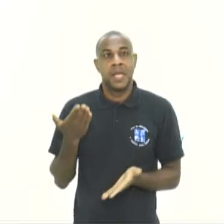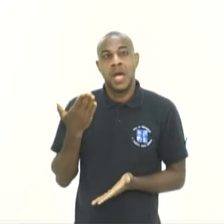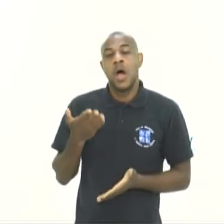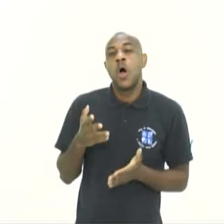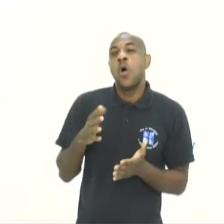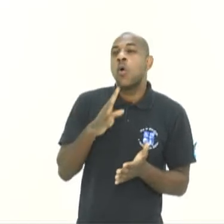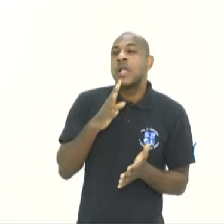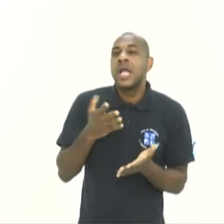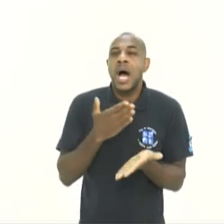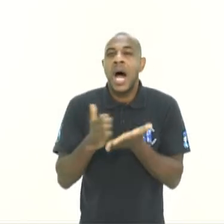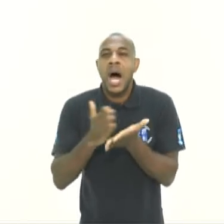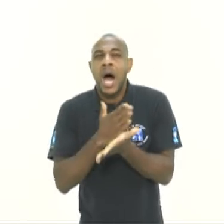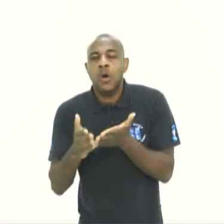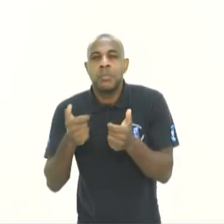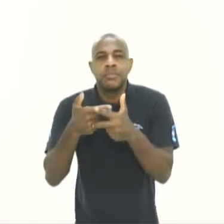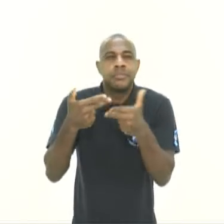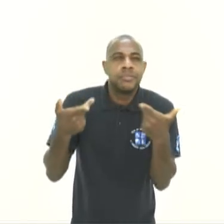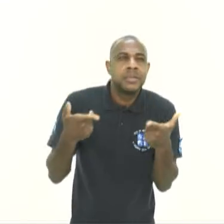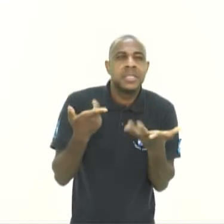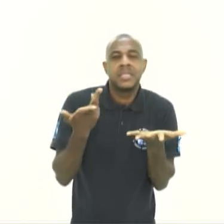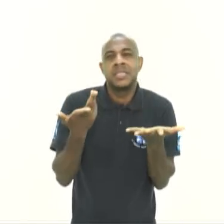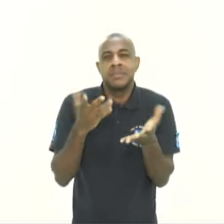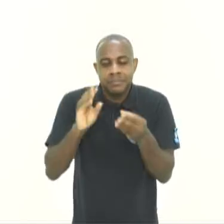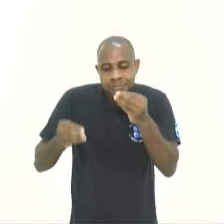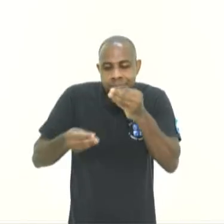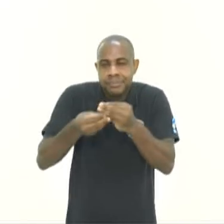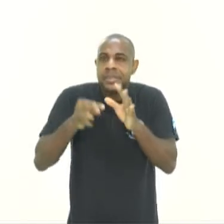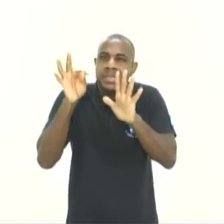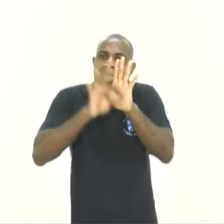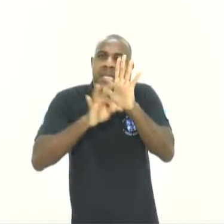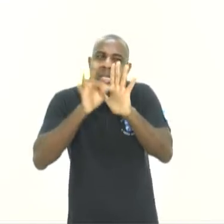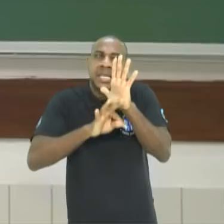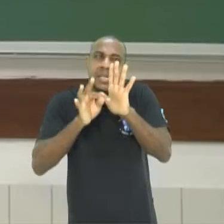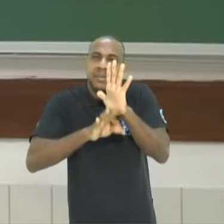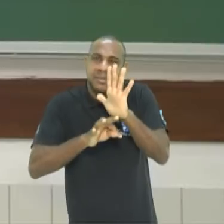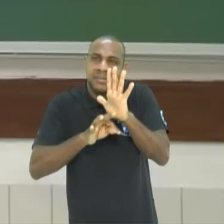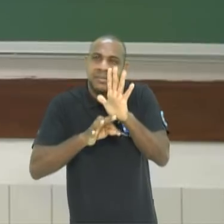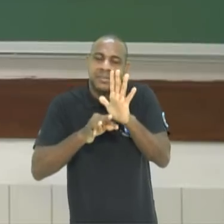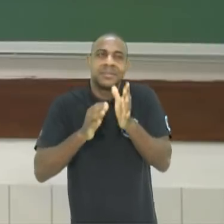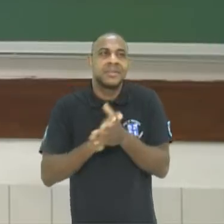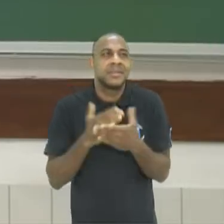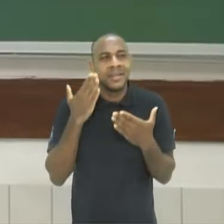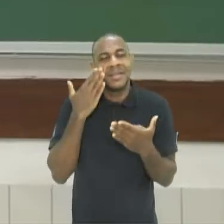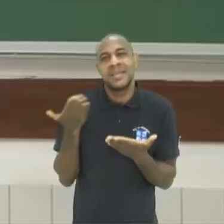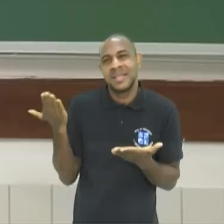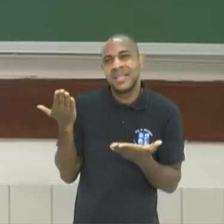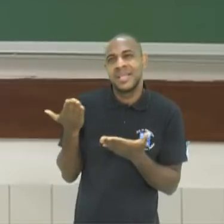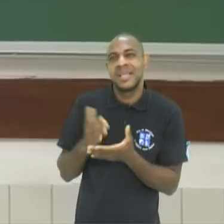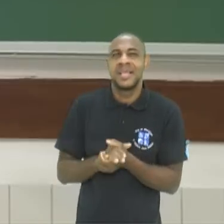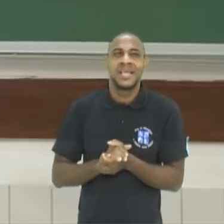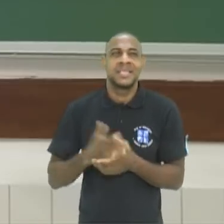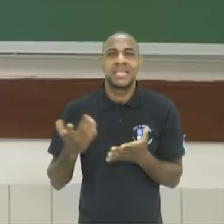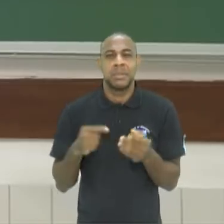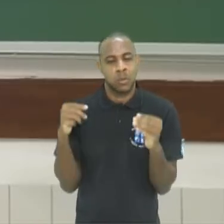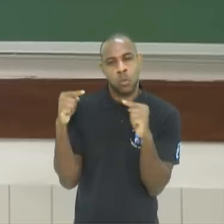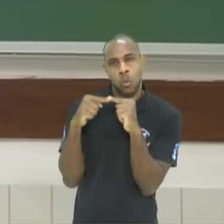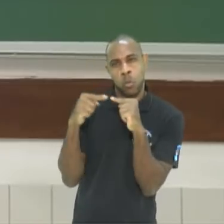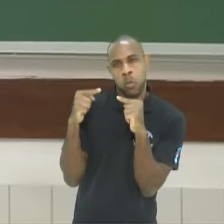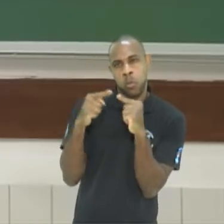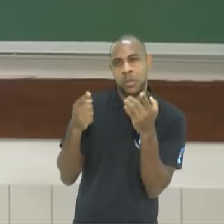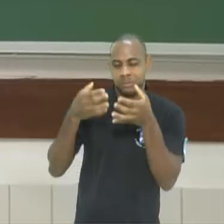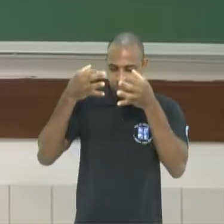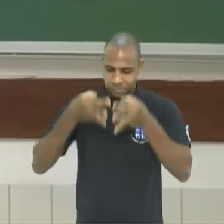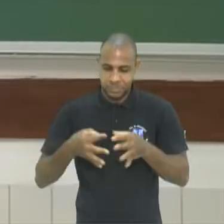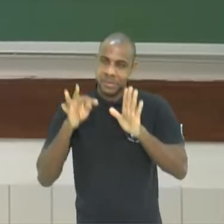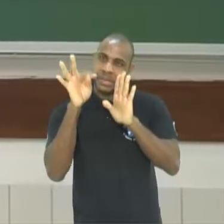elementos que contribuem para a coesão textual. O professor de português gosta bastante de falar em coerência e coesão, então a gente